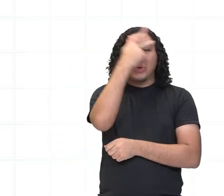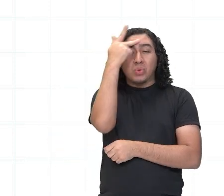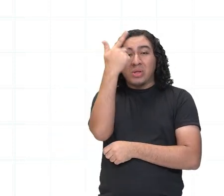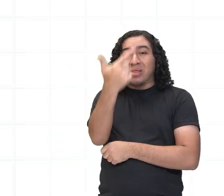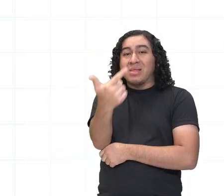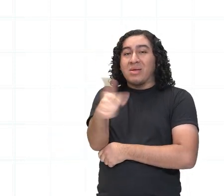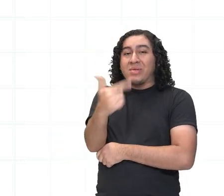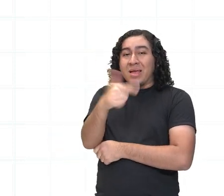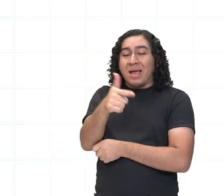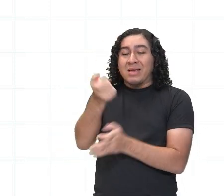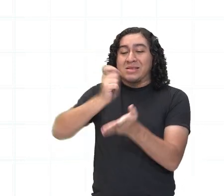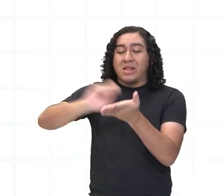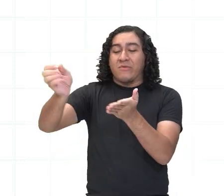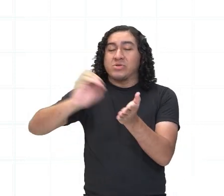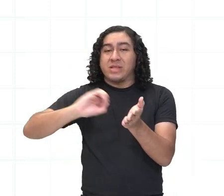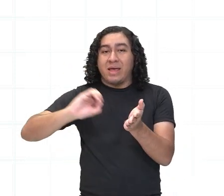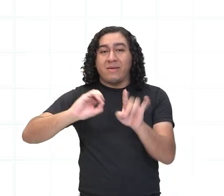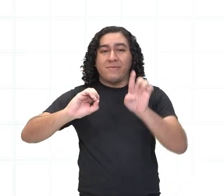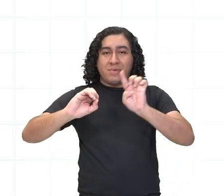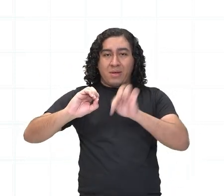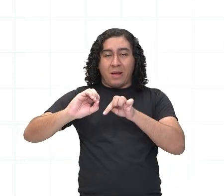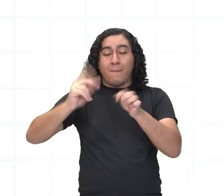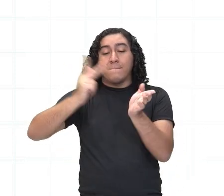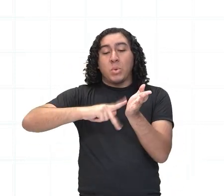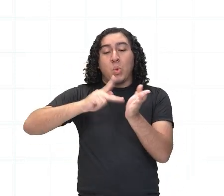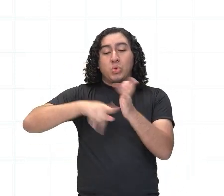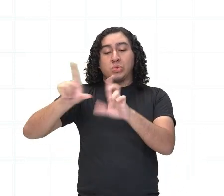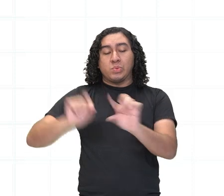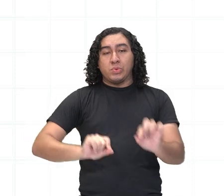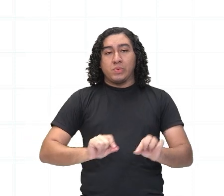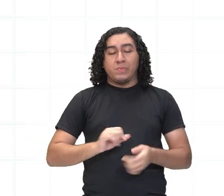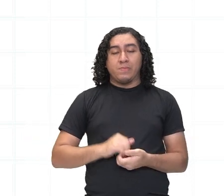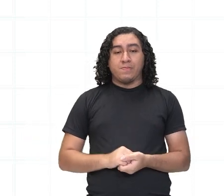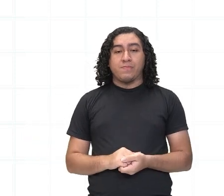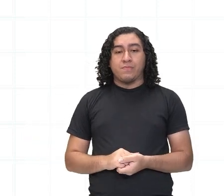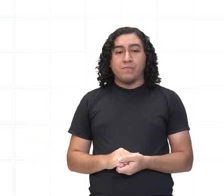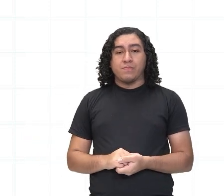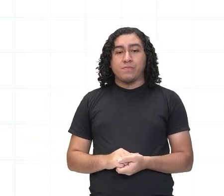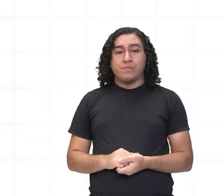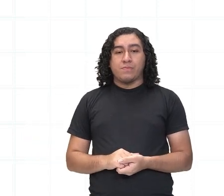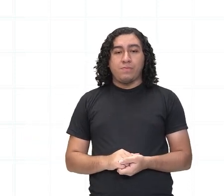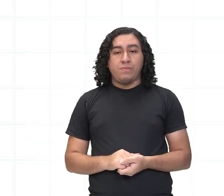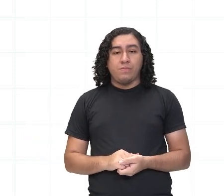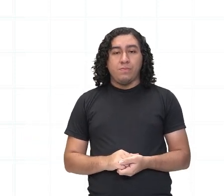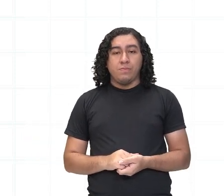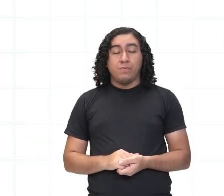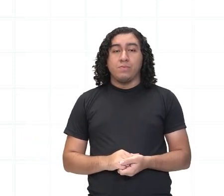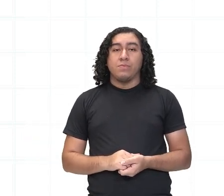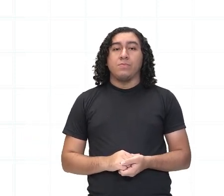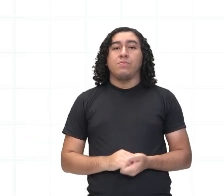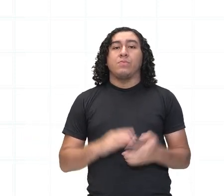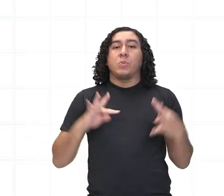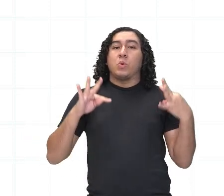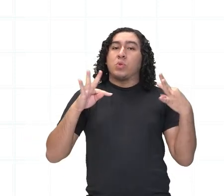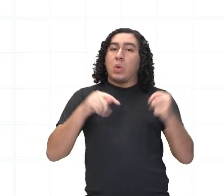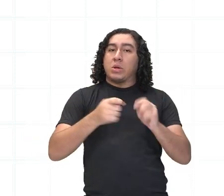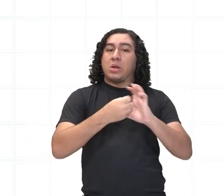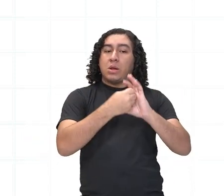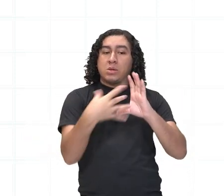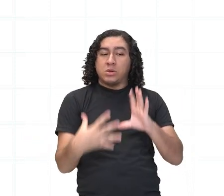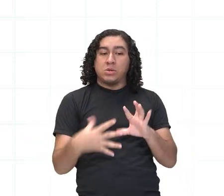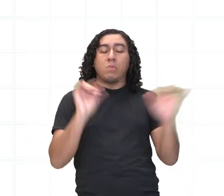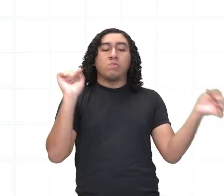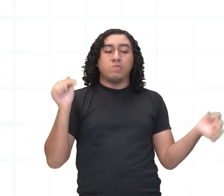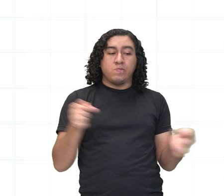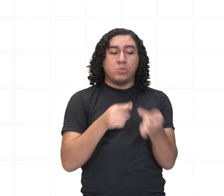sua nota, não é? Então, esses elementos costumam estar na estrutura, na forma